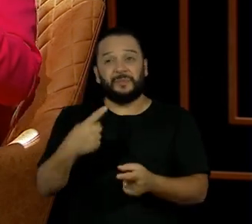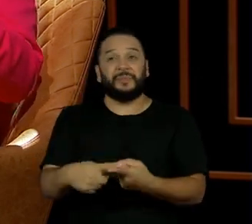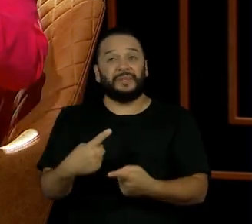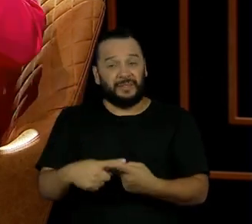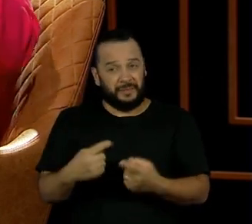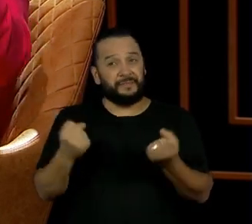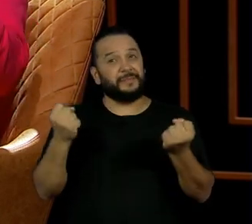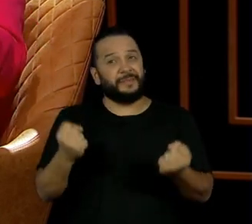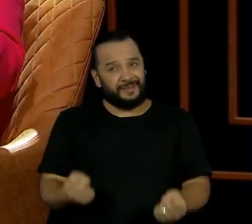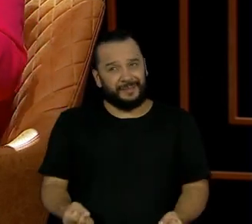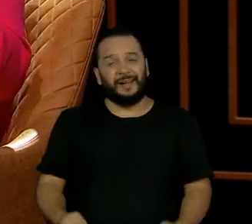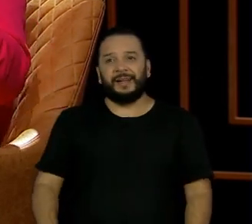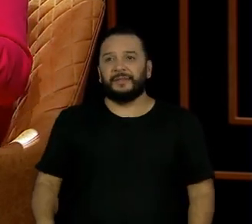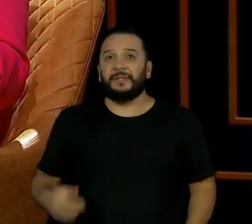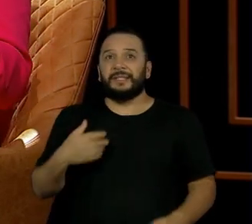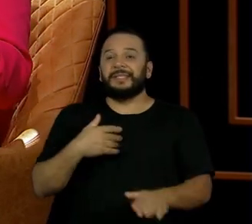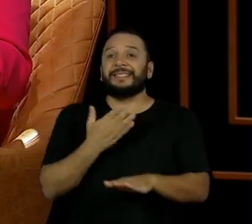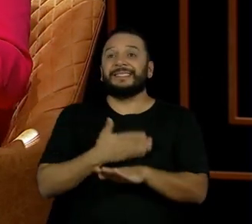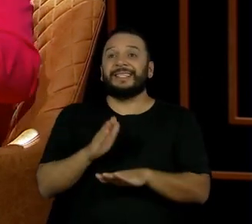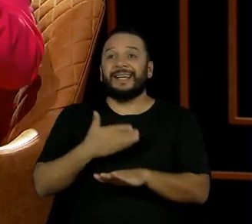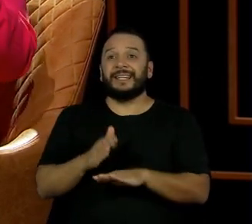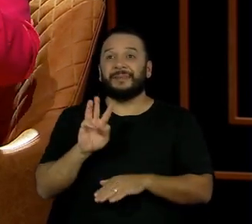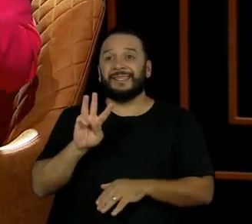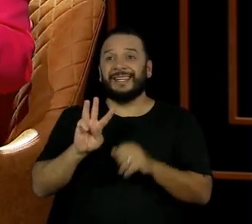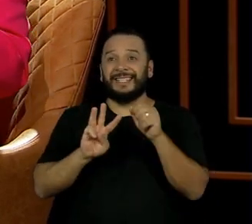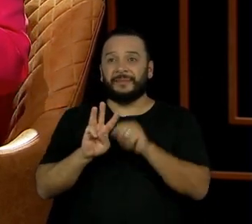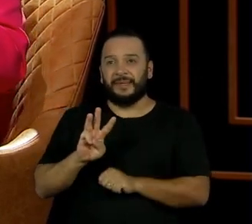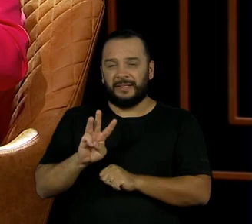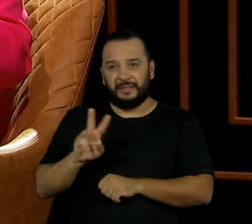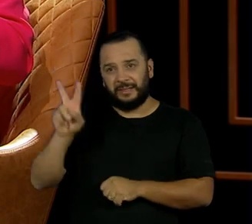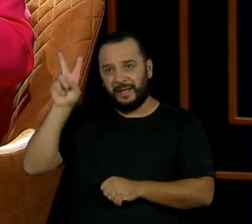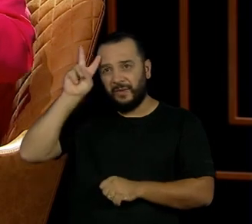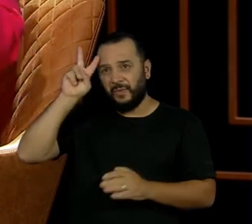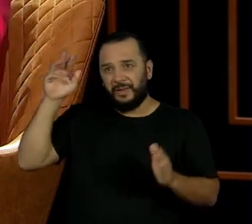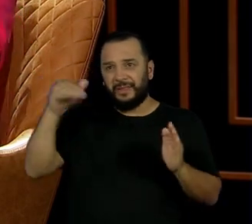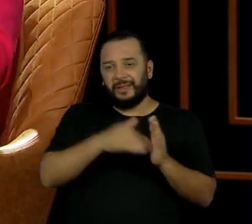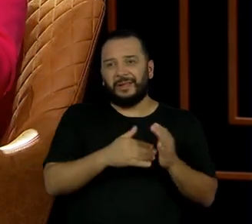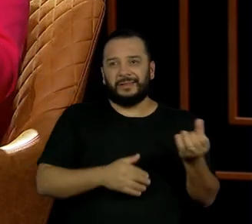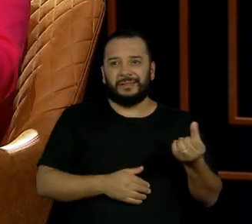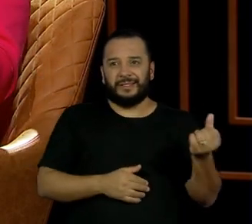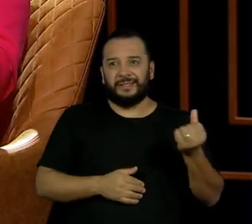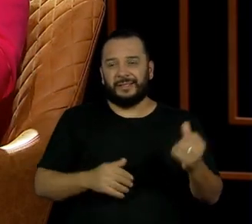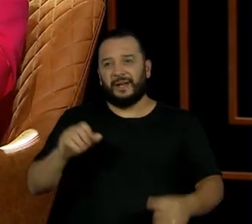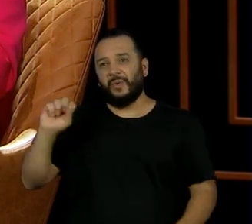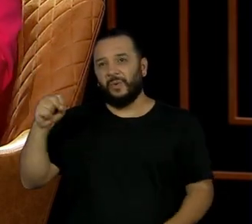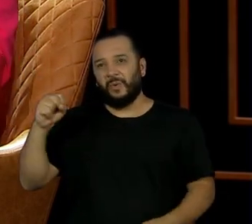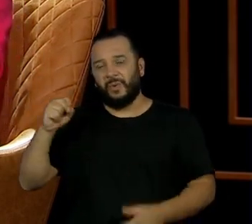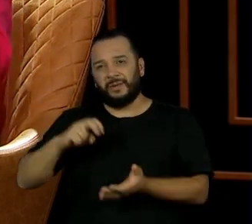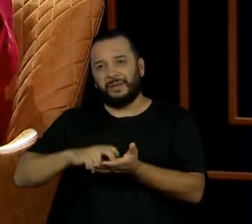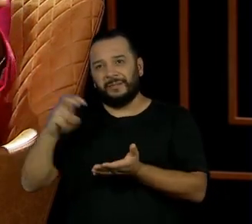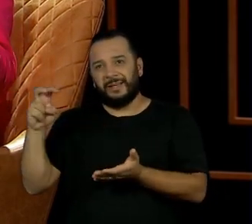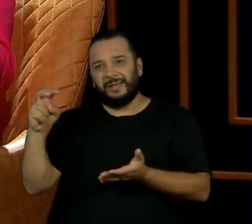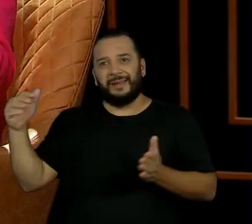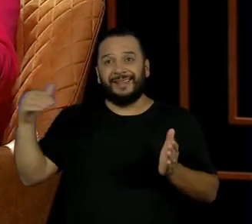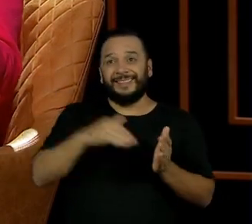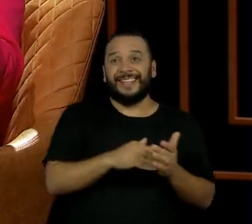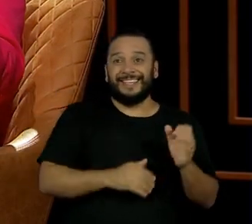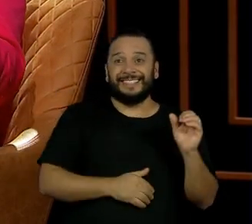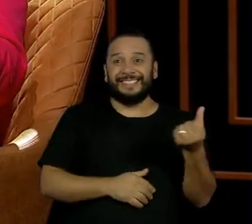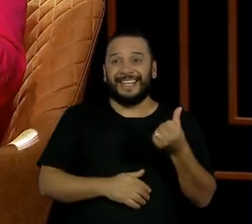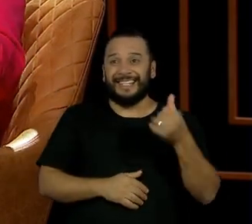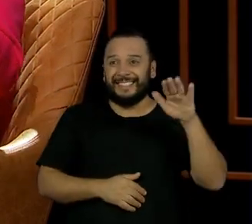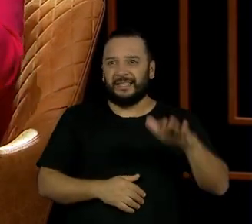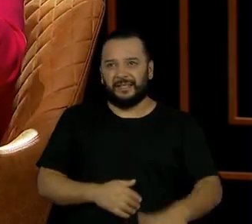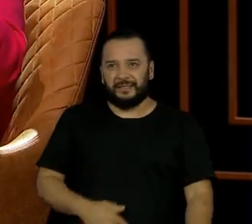porque era de primeiro que a gente ensaio três meses de segunda a sexta das 8 horas da manhã às 6 horas da tarde